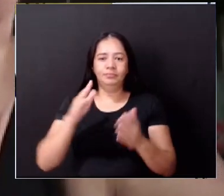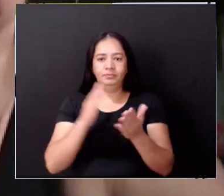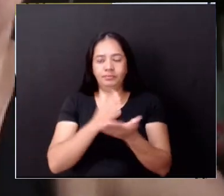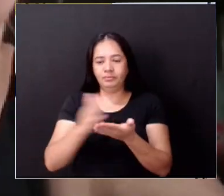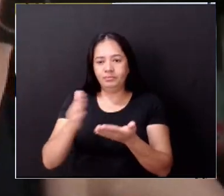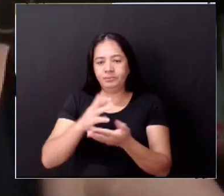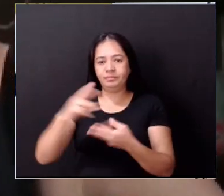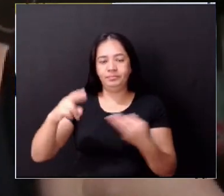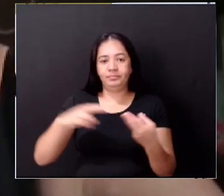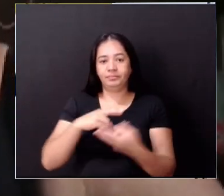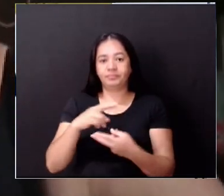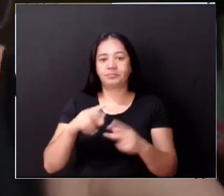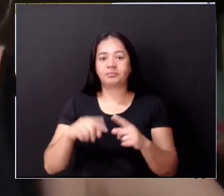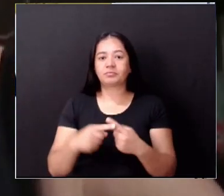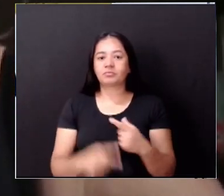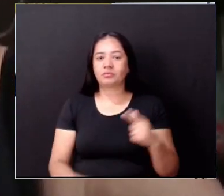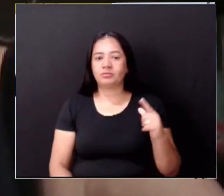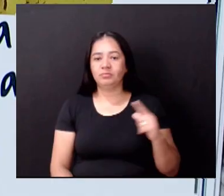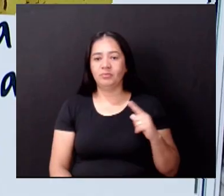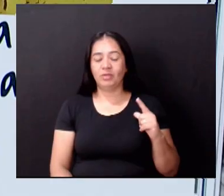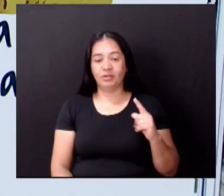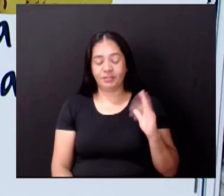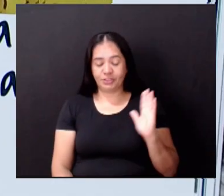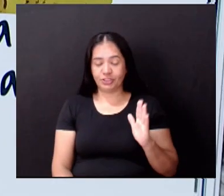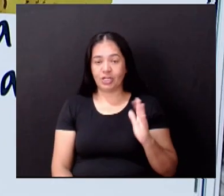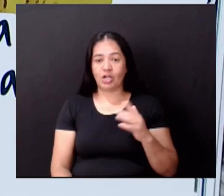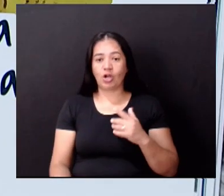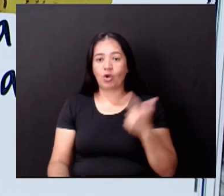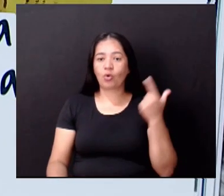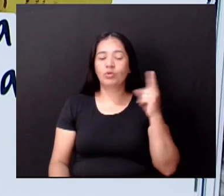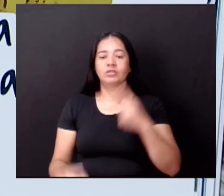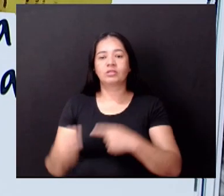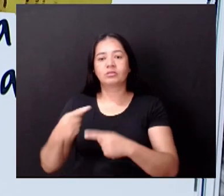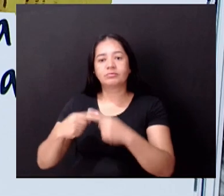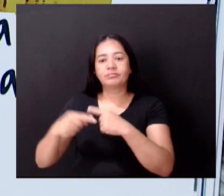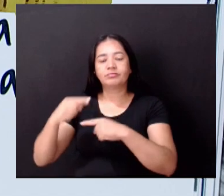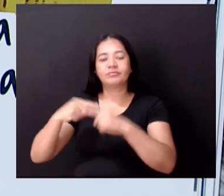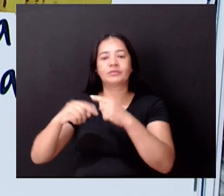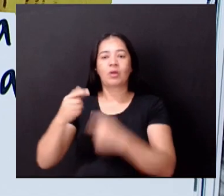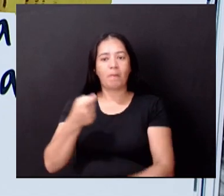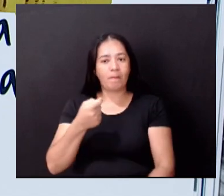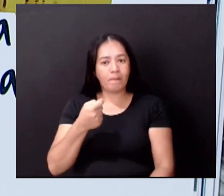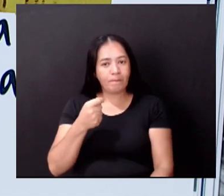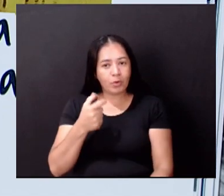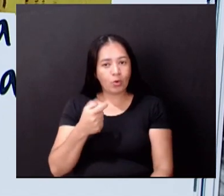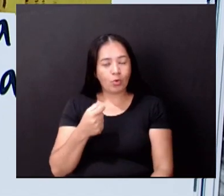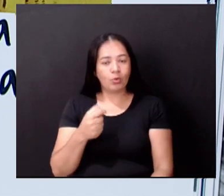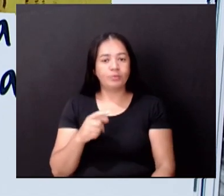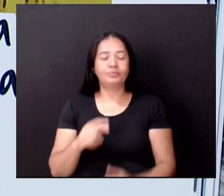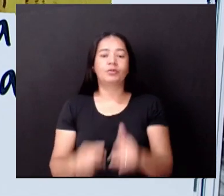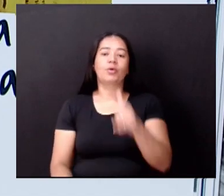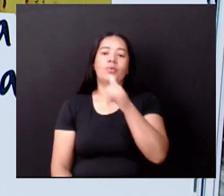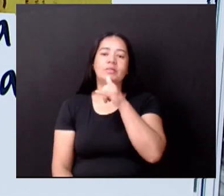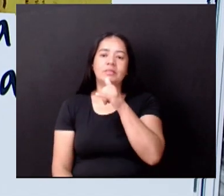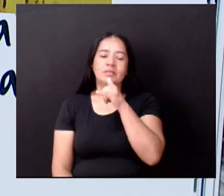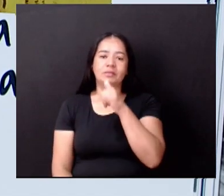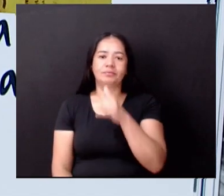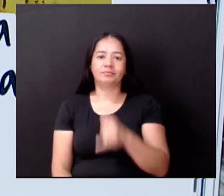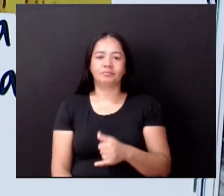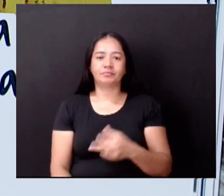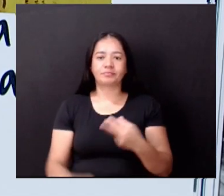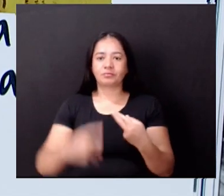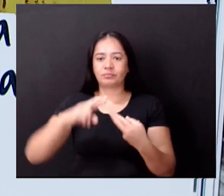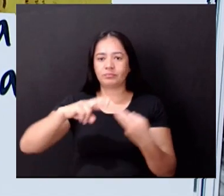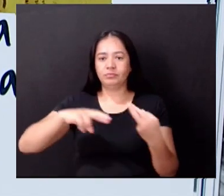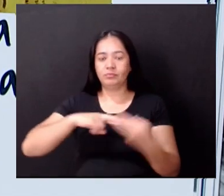ainda consolidada por todos, apesar de já termos tido um avanço, né? Ainda é pouca gente. Para se ter uma ideia, por